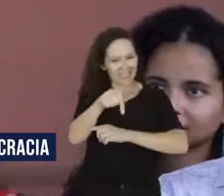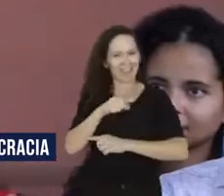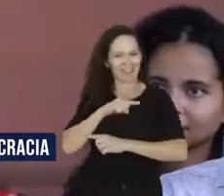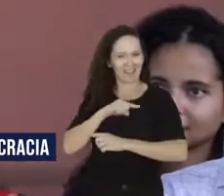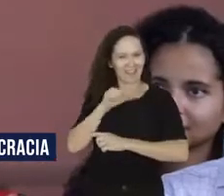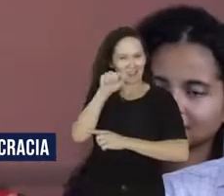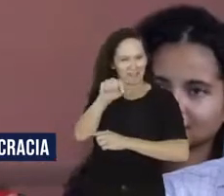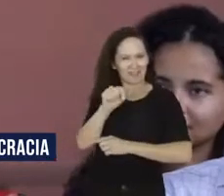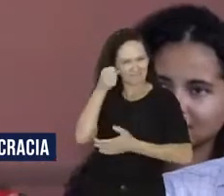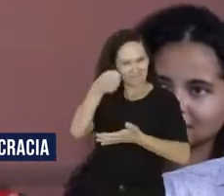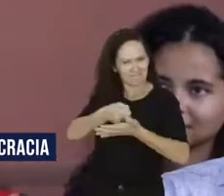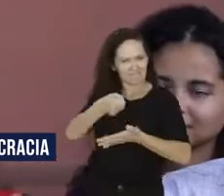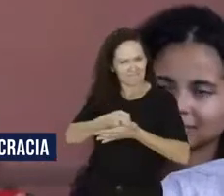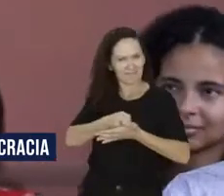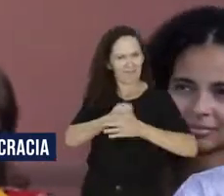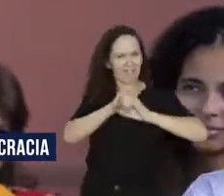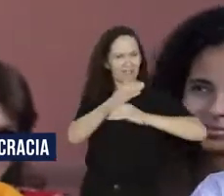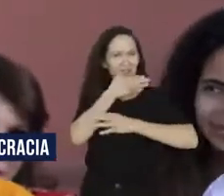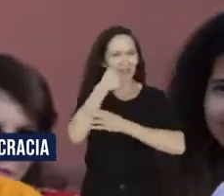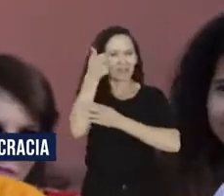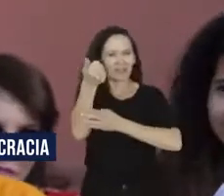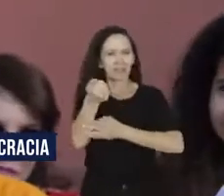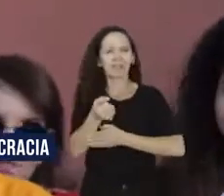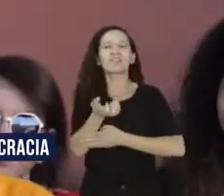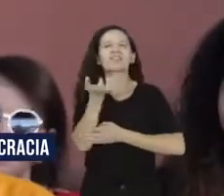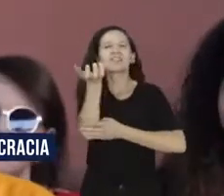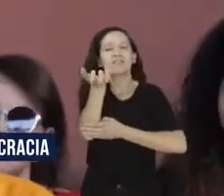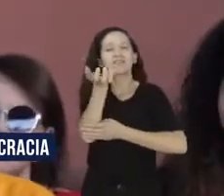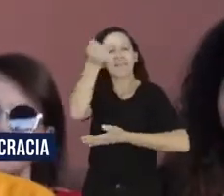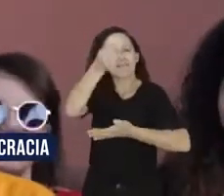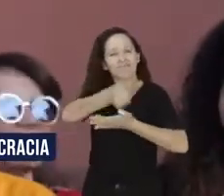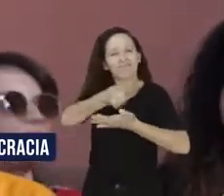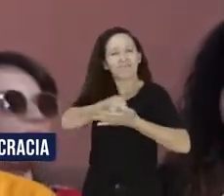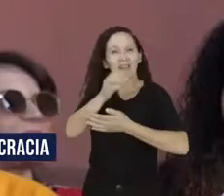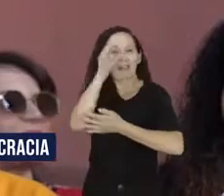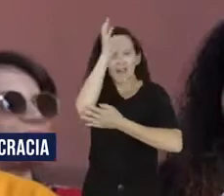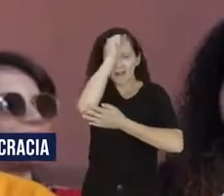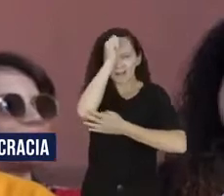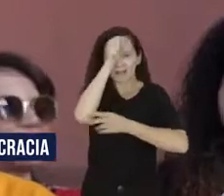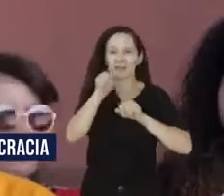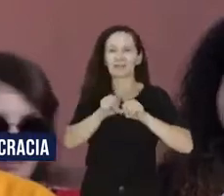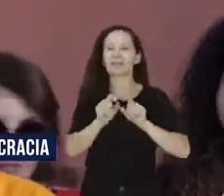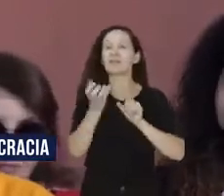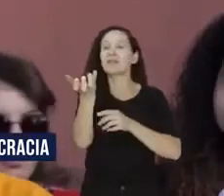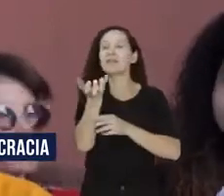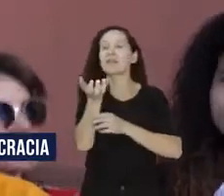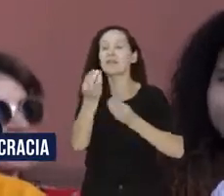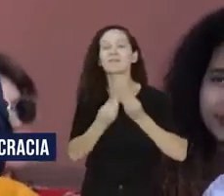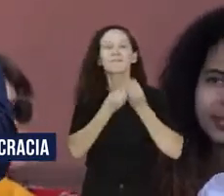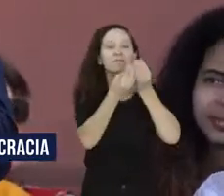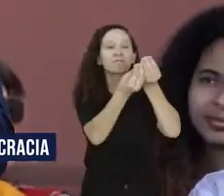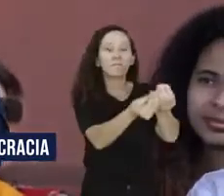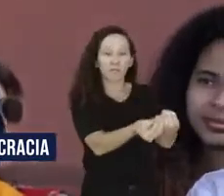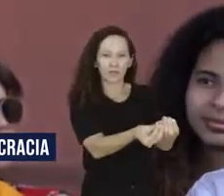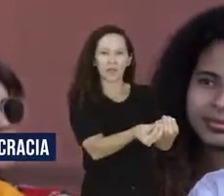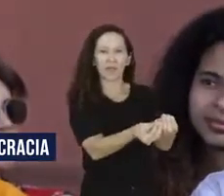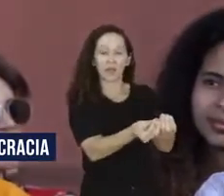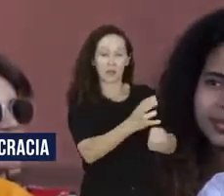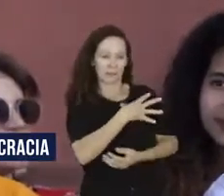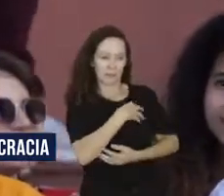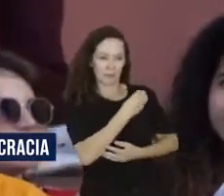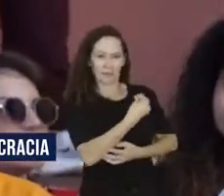exigentes, sabe, com aquilo que vocês querem aprender e aquilo que vocês querem dar para os filhos de vocês. Eu